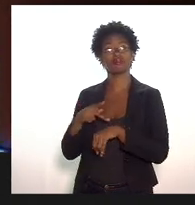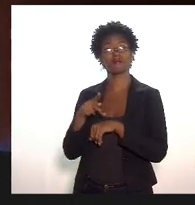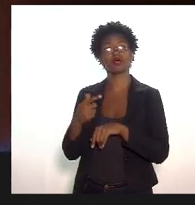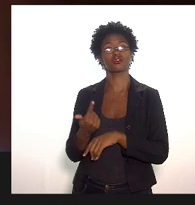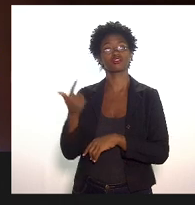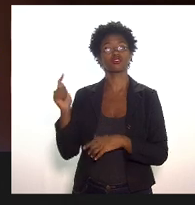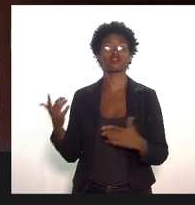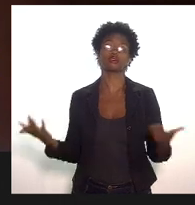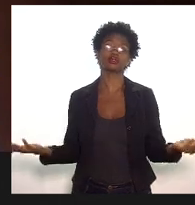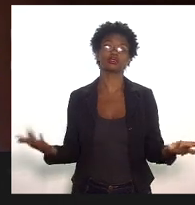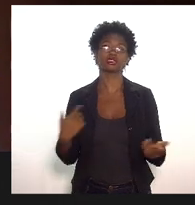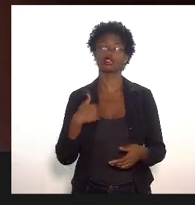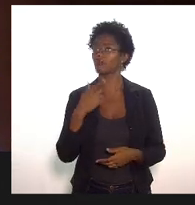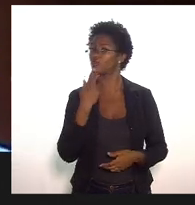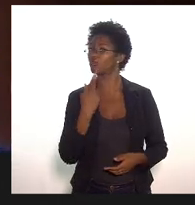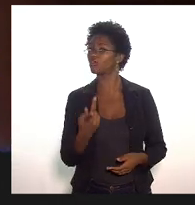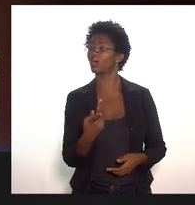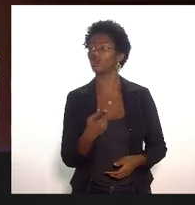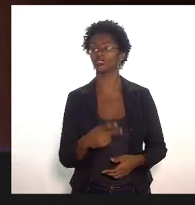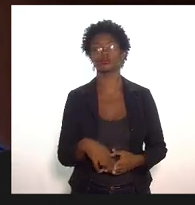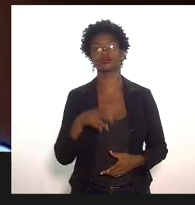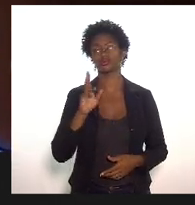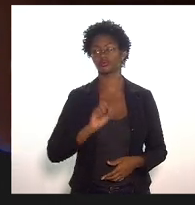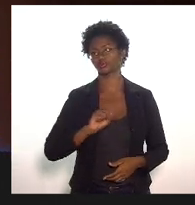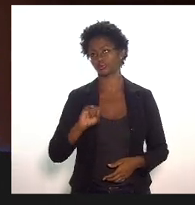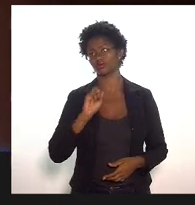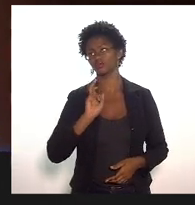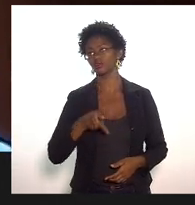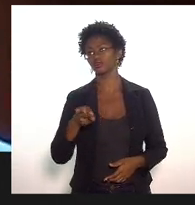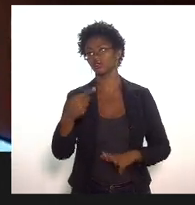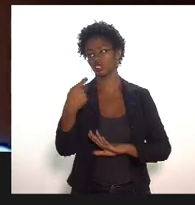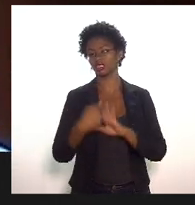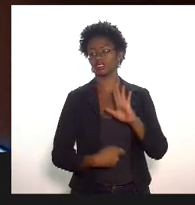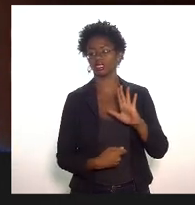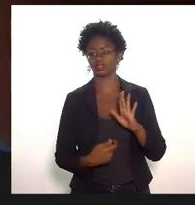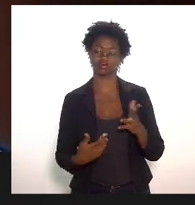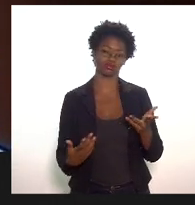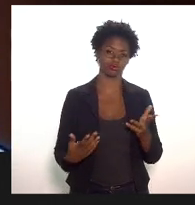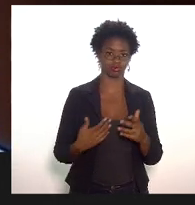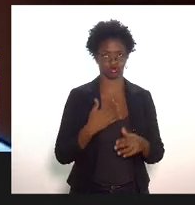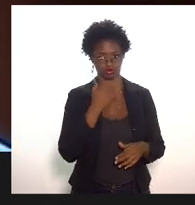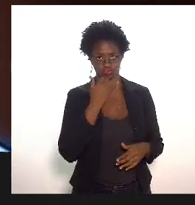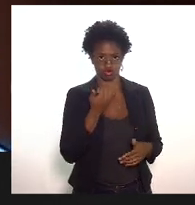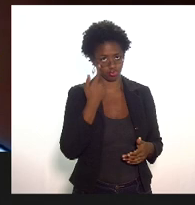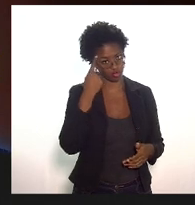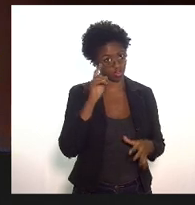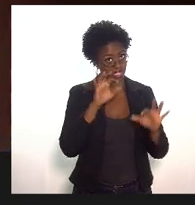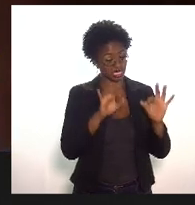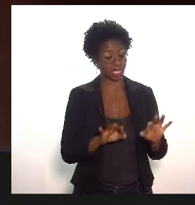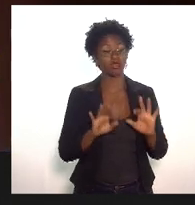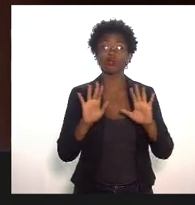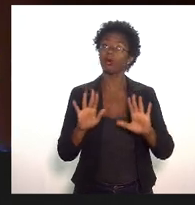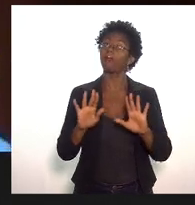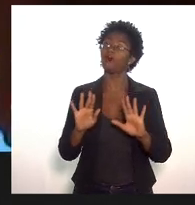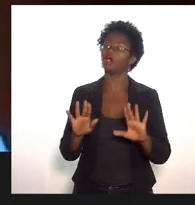a prevalecer esse texto, se é que eu não me engano,